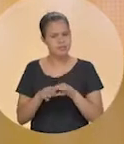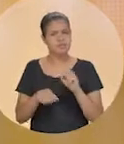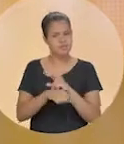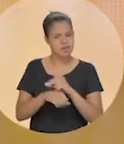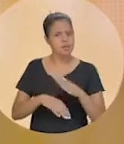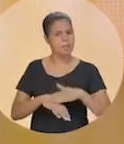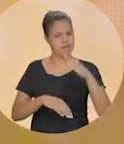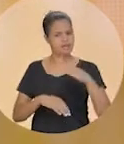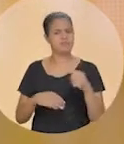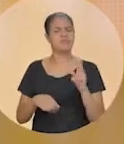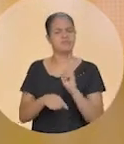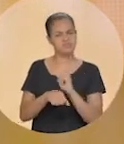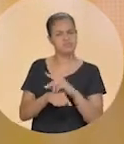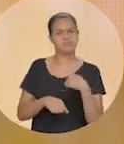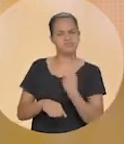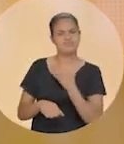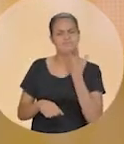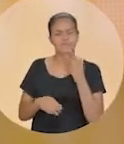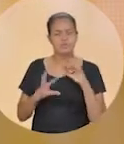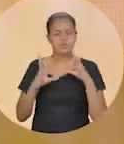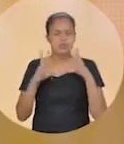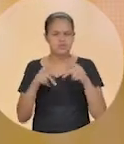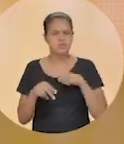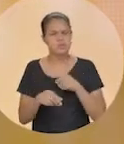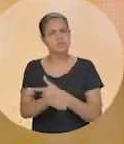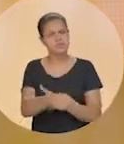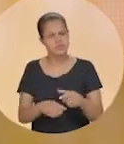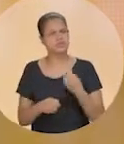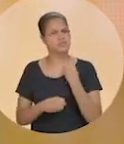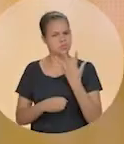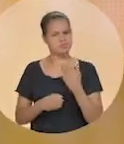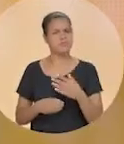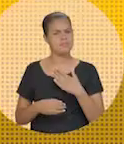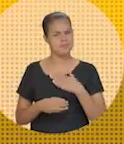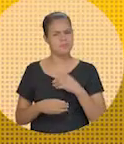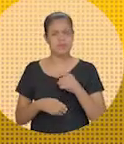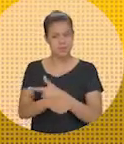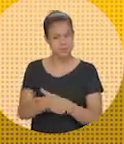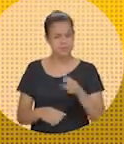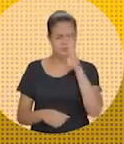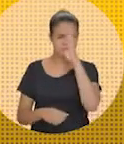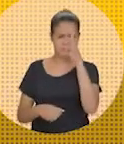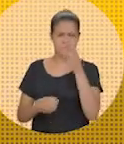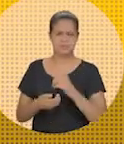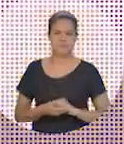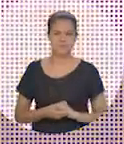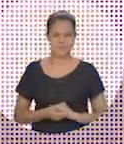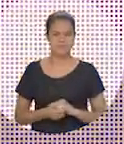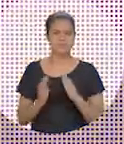de vagas. Vamos proteger nossas crianças para que todas tenham uma educação de qualidade. Para mim, educação é uma